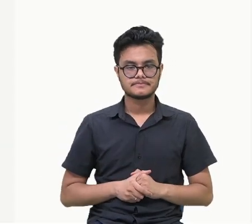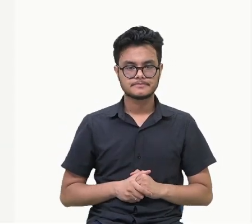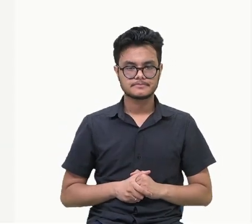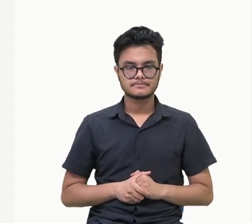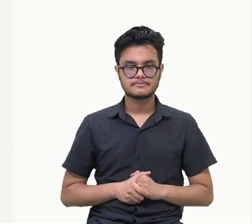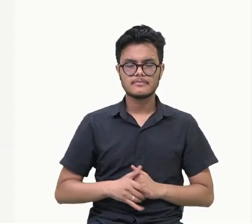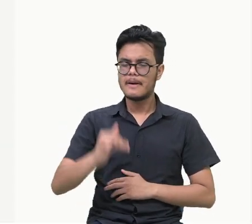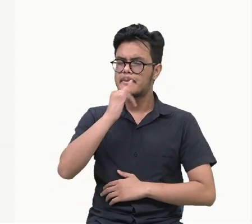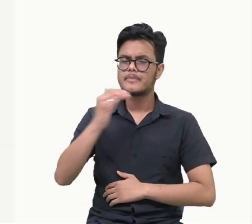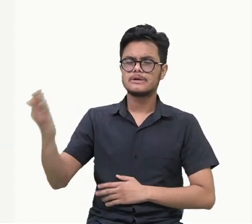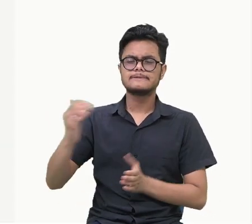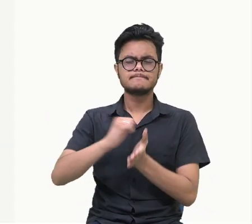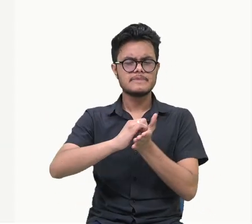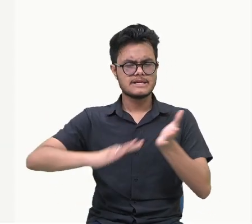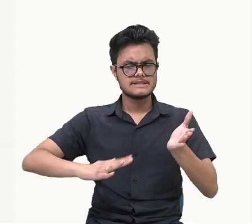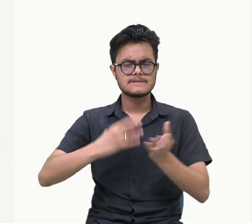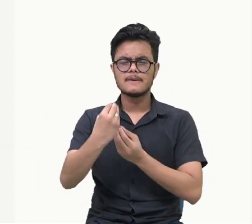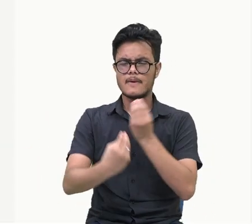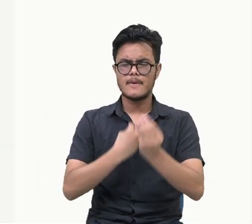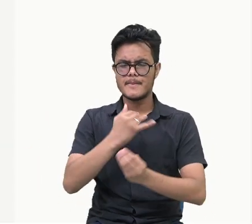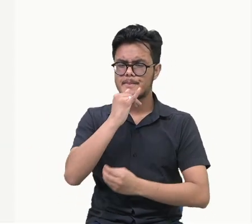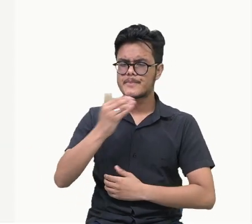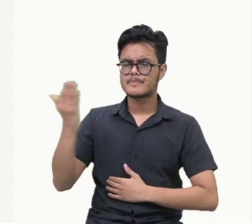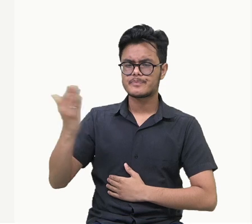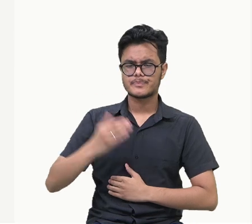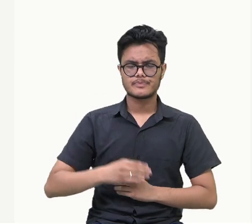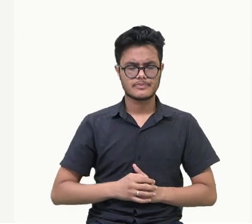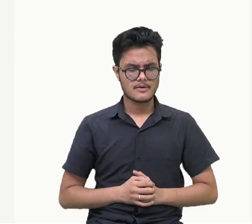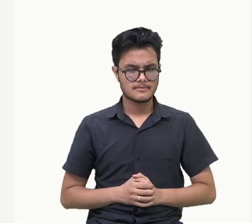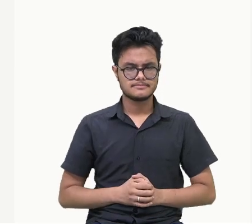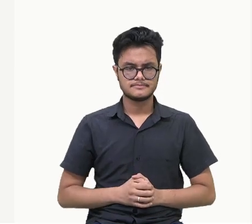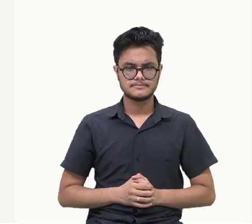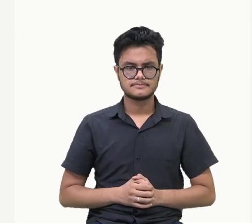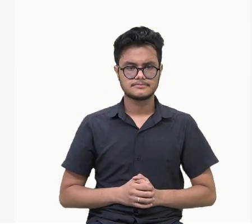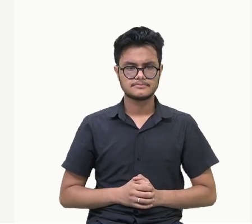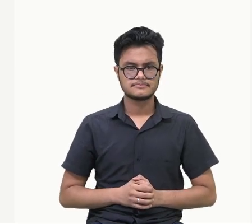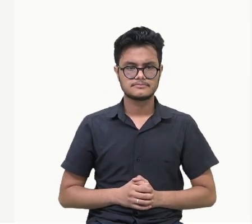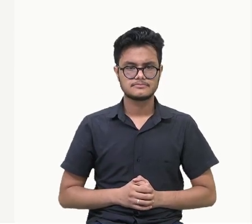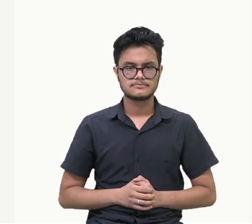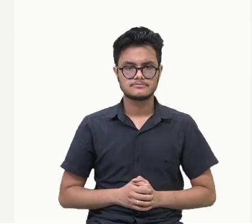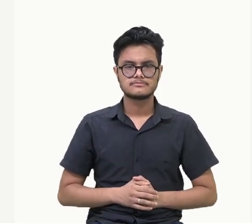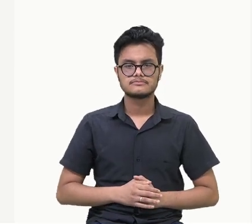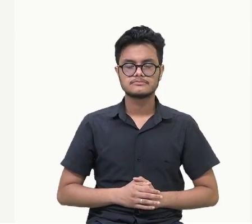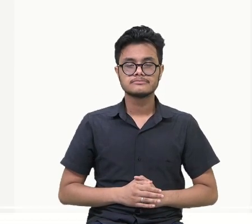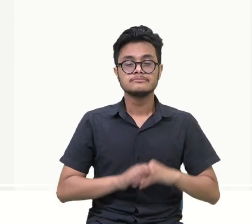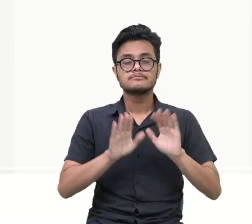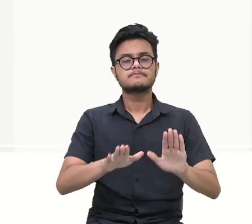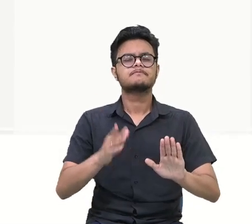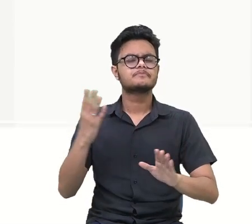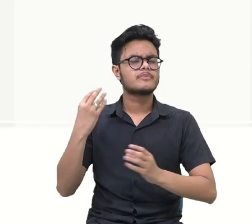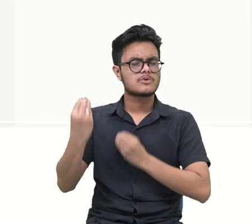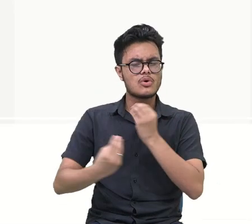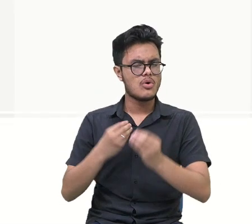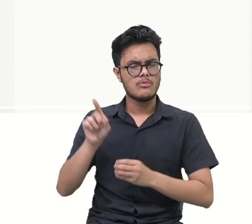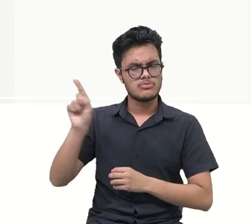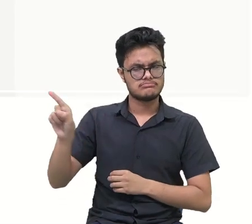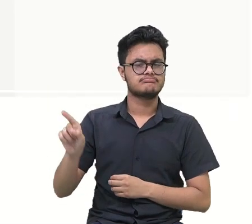ver uma aplicação prática agora? Vamos ver uma aplicação prática para a gente ver como que a gente